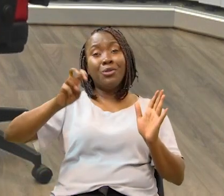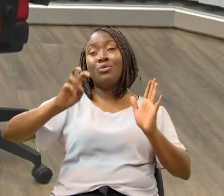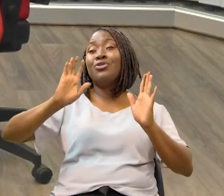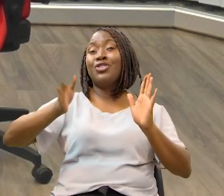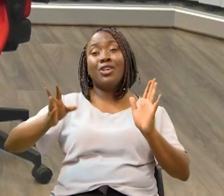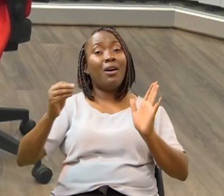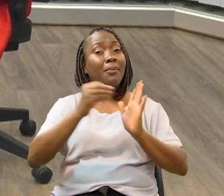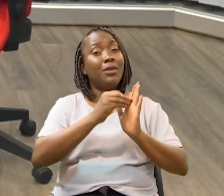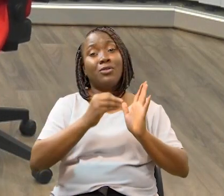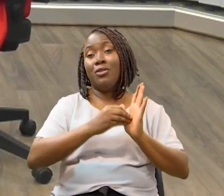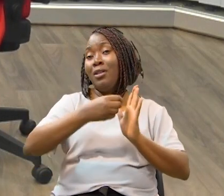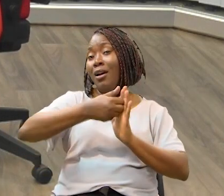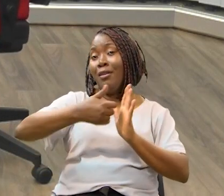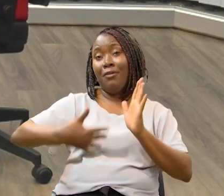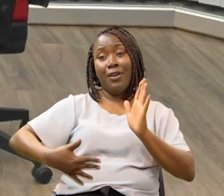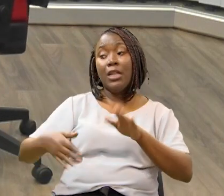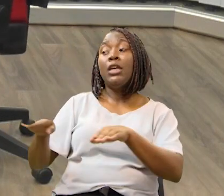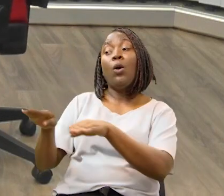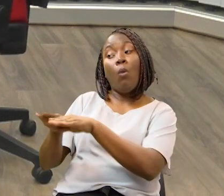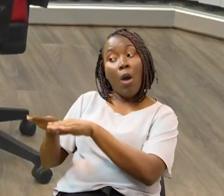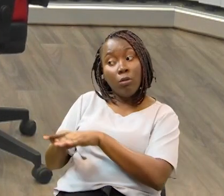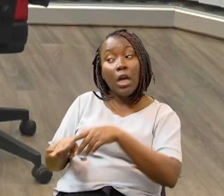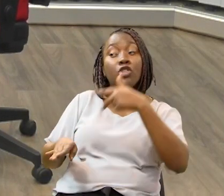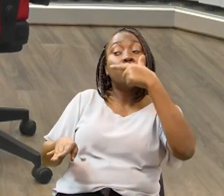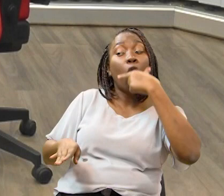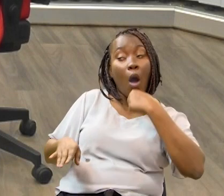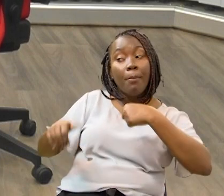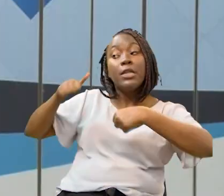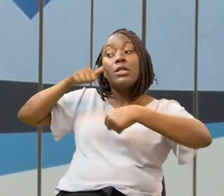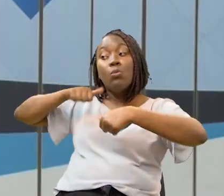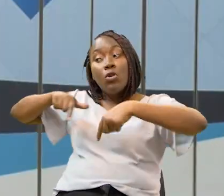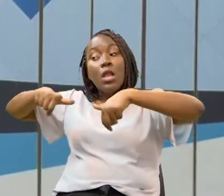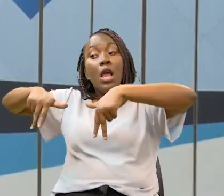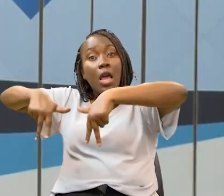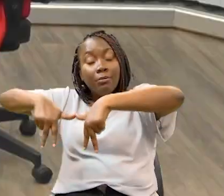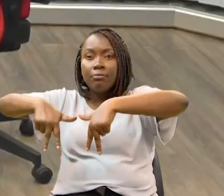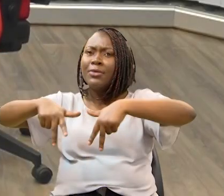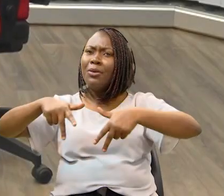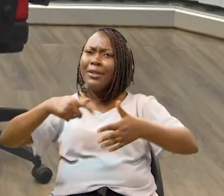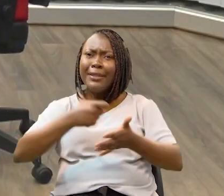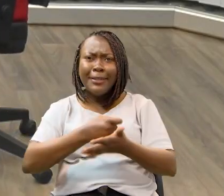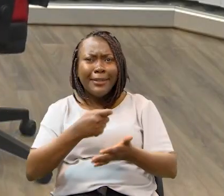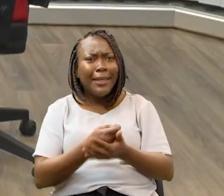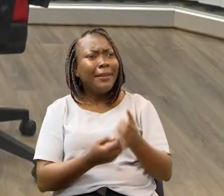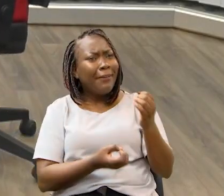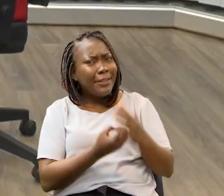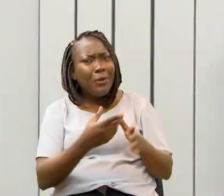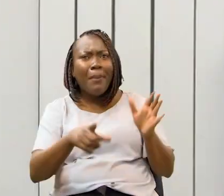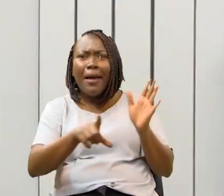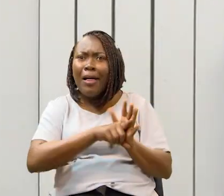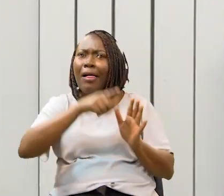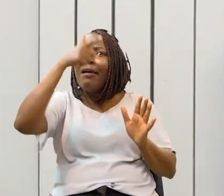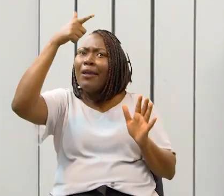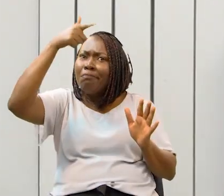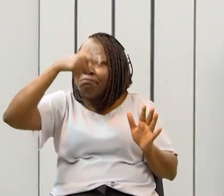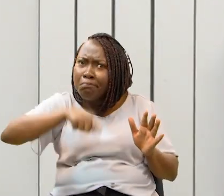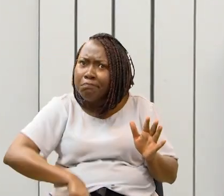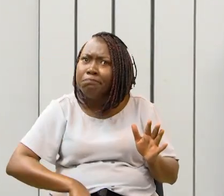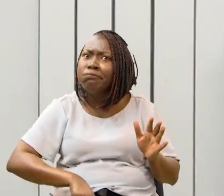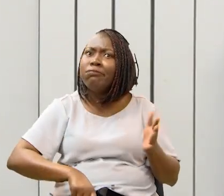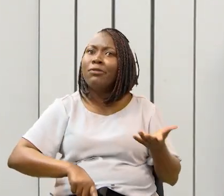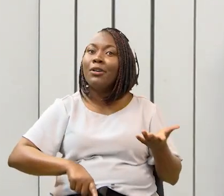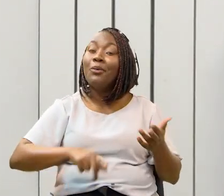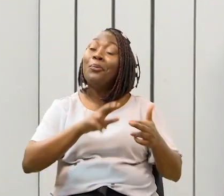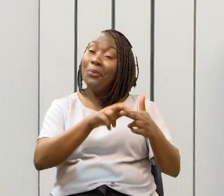artigo 5º, inciso 1º já mencionava a igualdade entre homens e mulheres. Então aí tem que fazer uma lei e repetir tudo